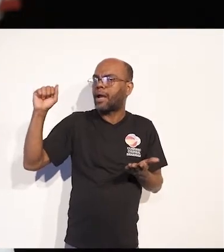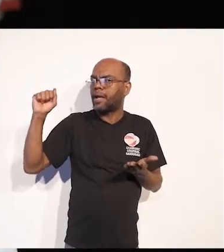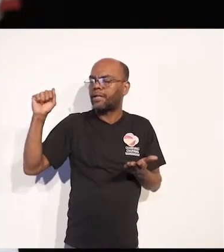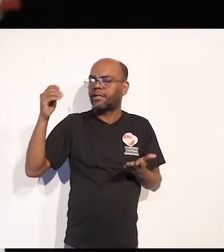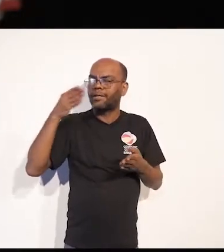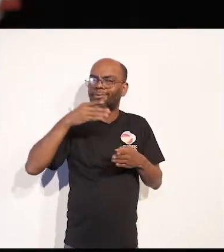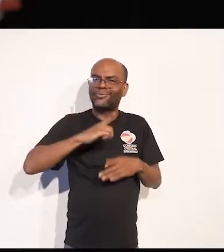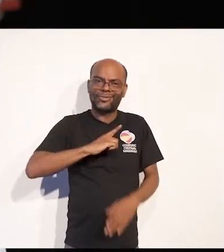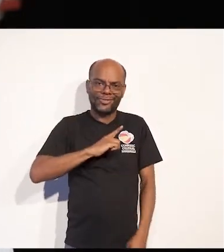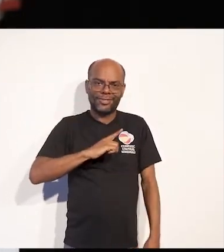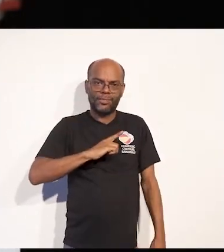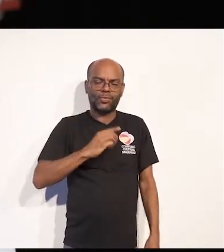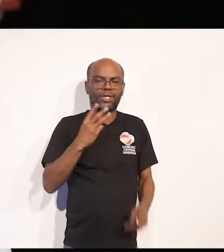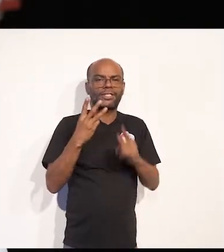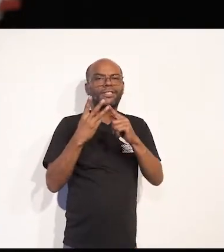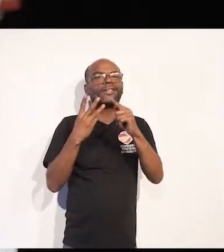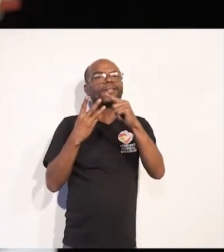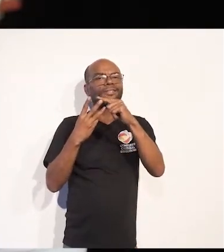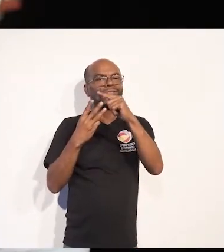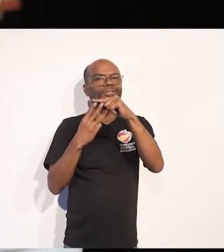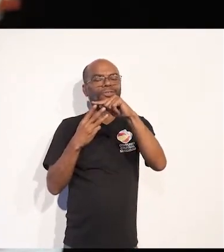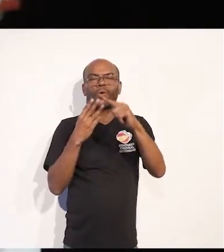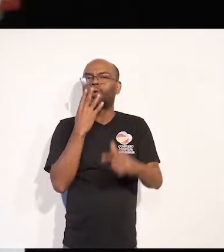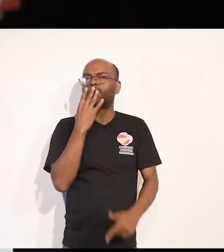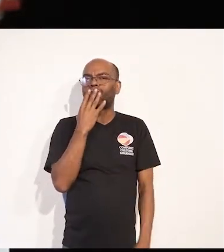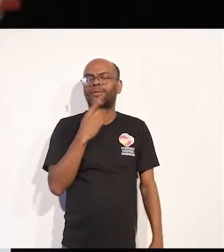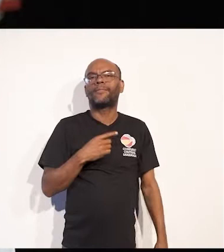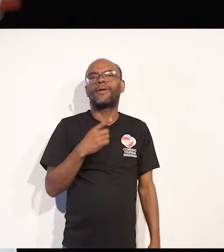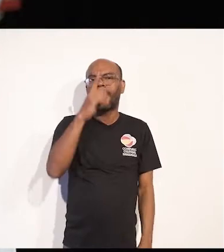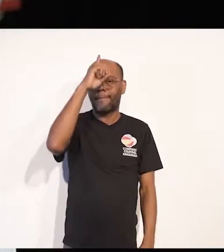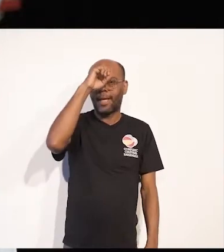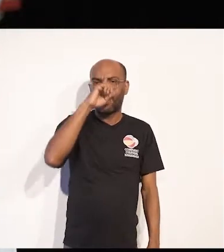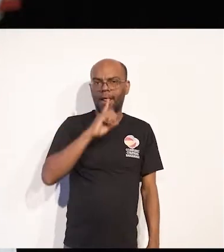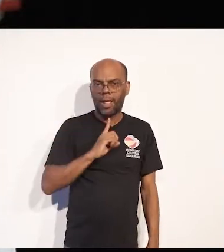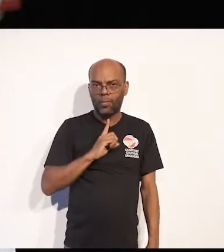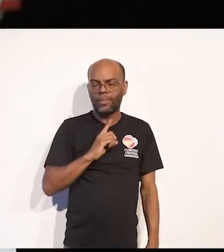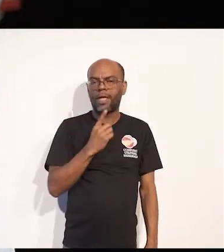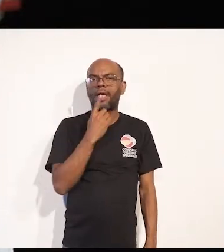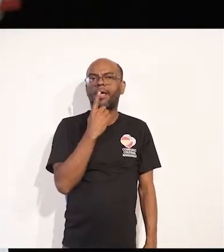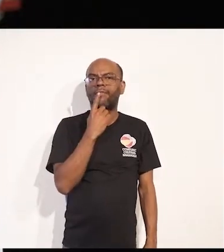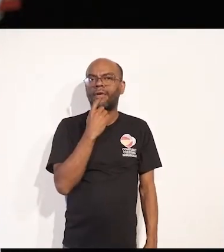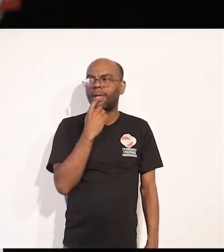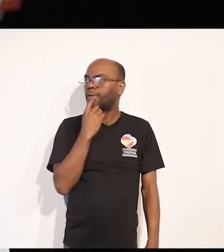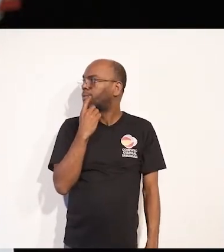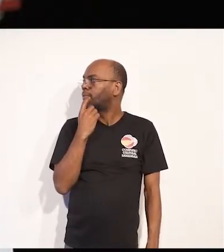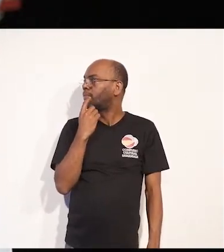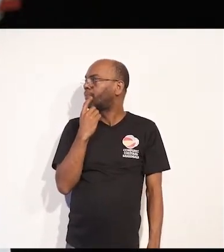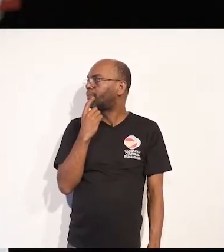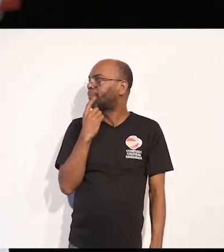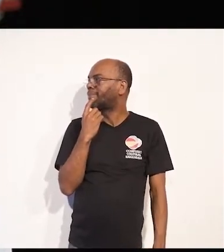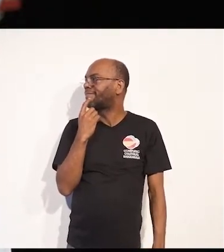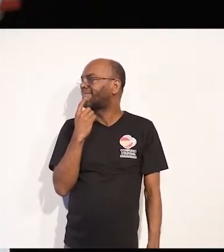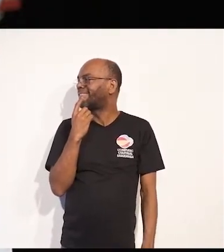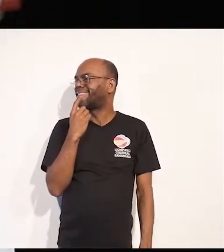básicas. E aí todo mundo sabe qual é, né? Já dei 2. Qual é a terceira? Não, é a outra.